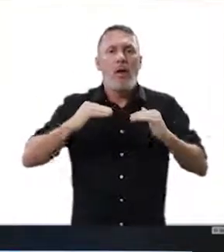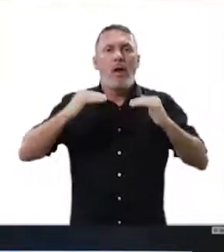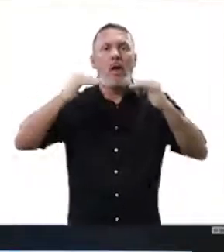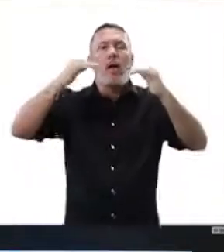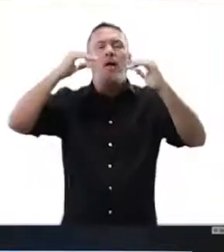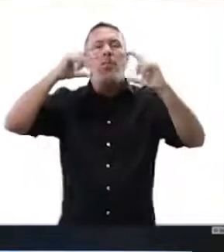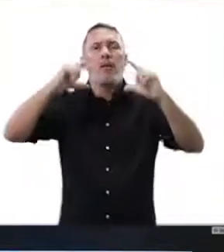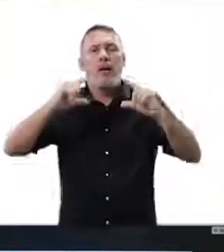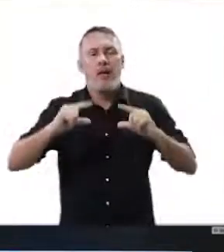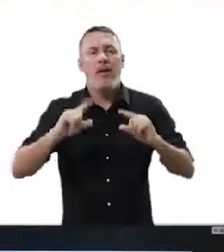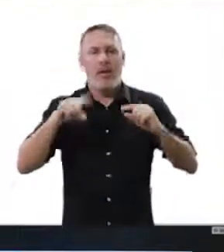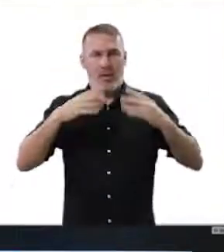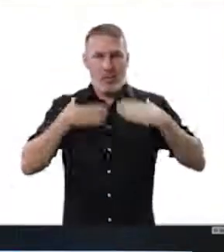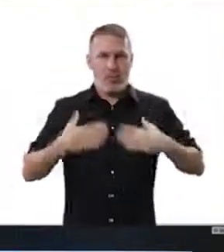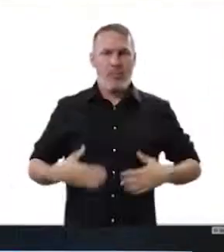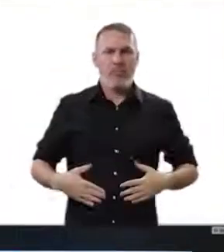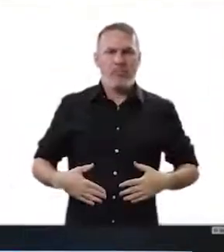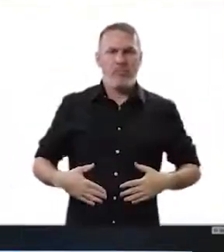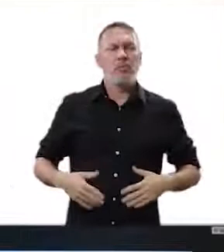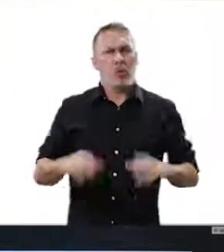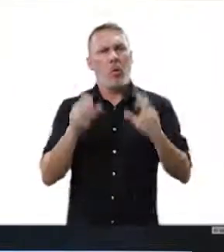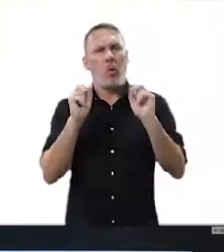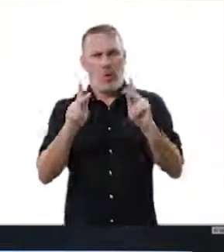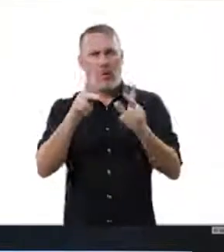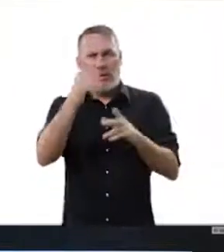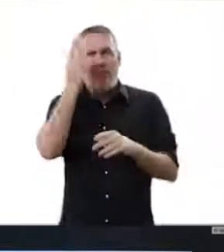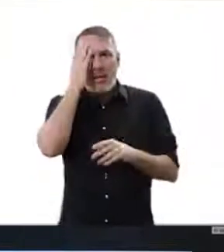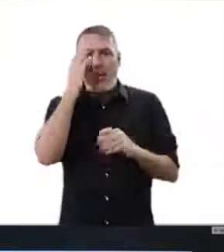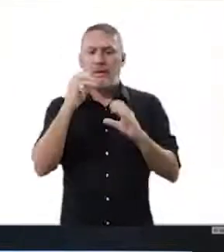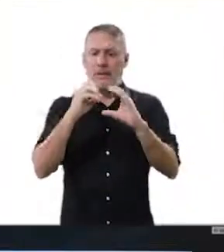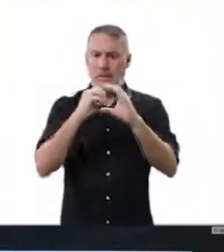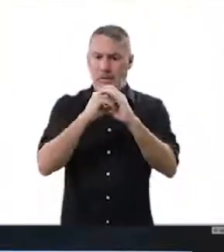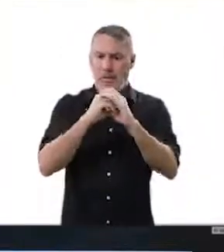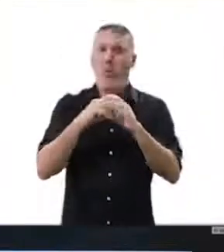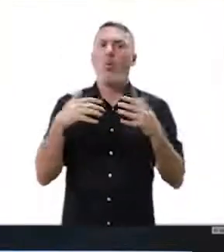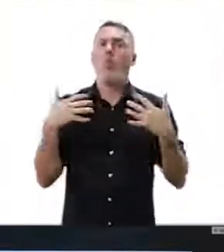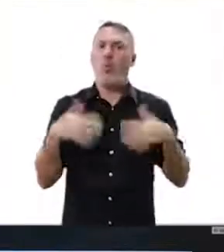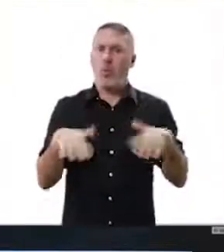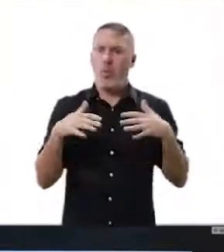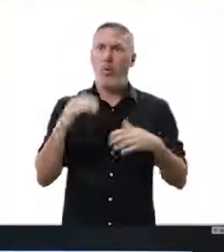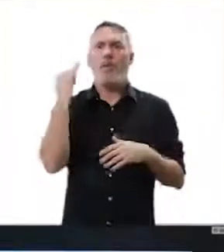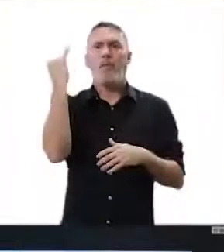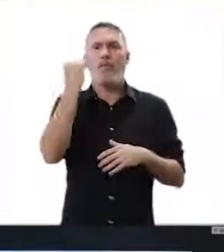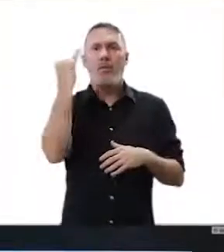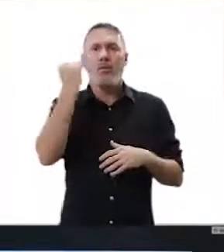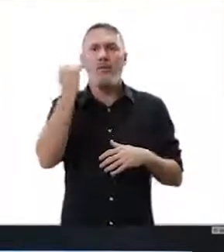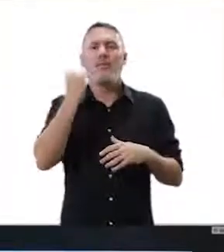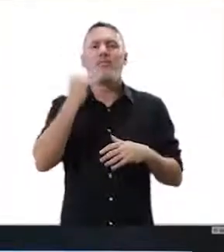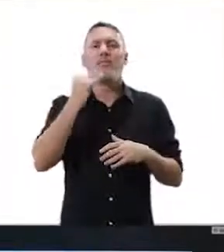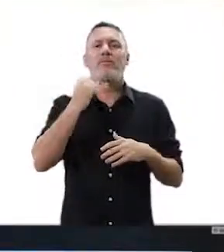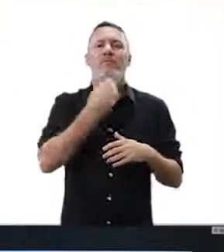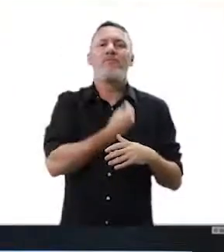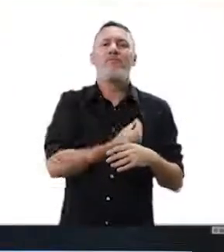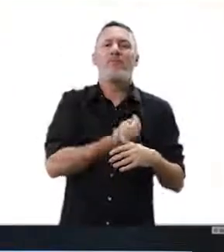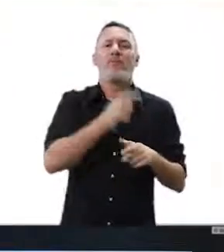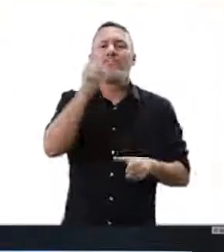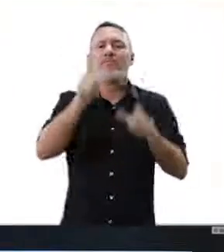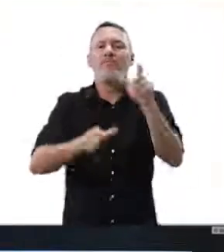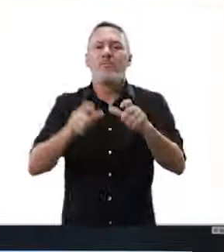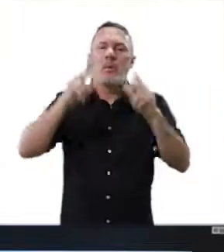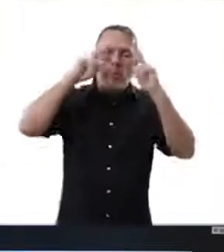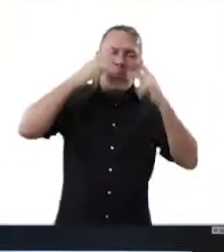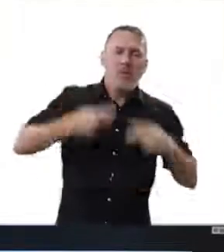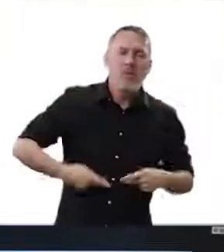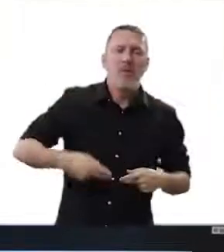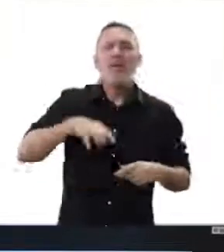a importância da célula para um ser vivo e que é obrigatoriamente necessária a presença dela para ser